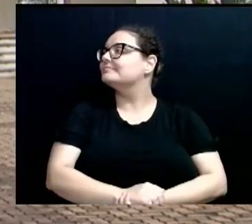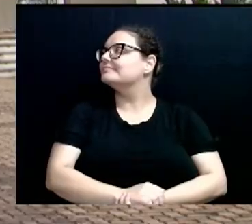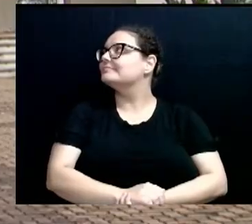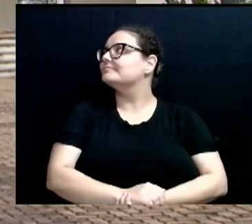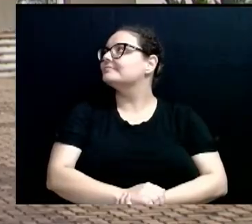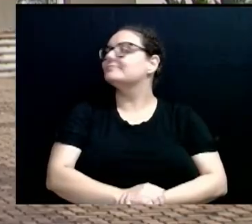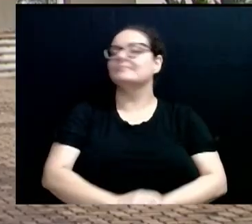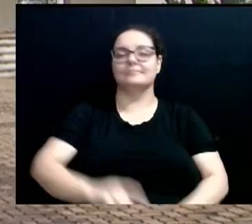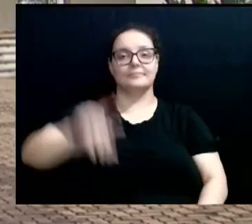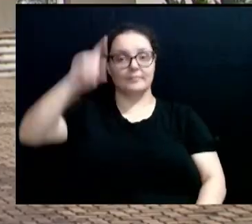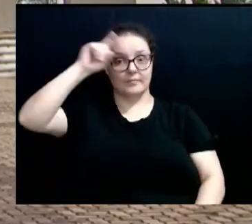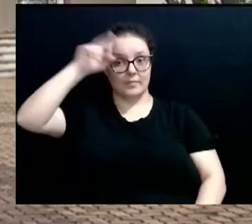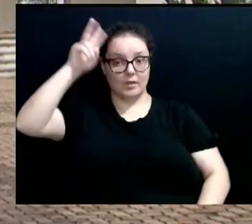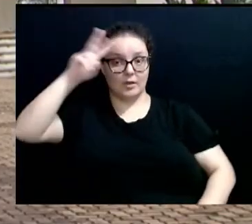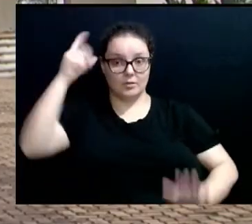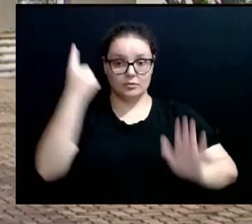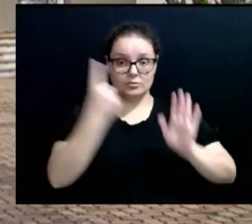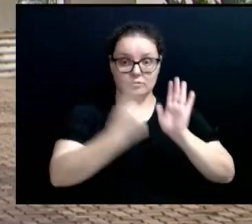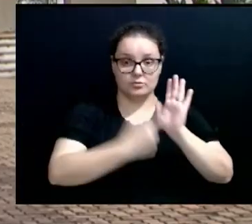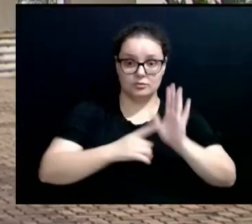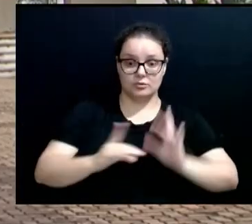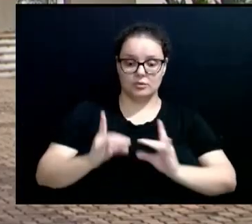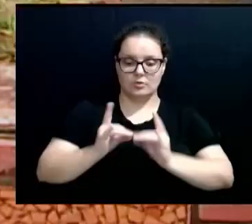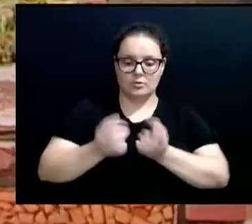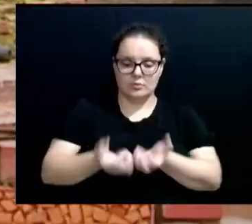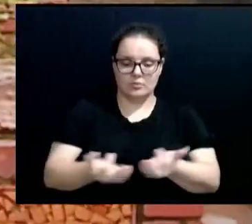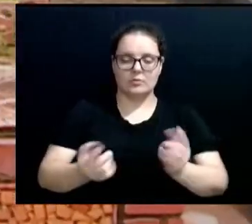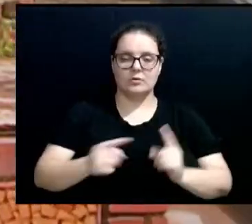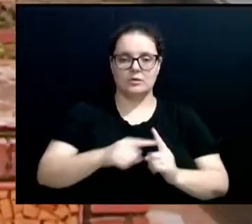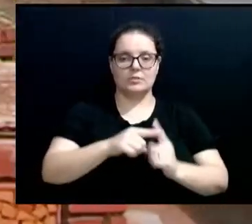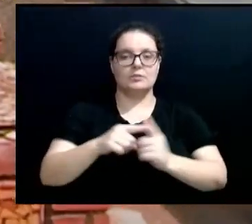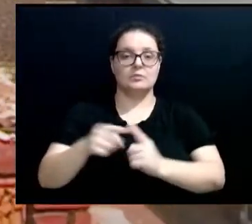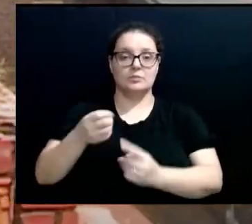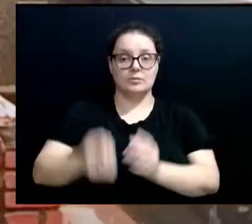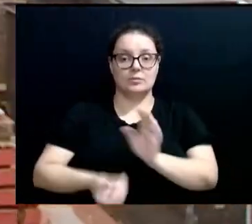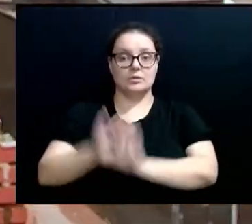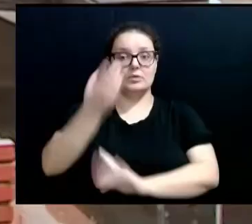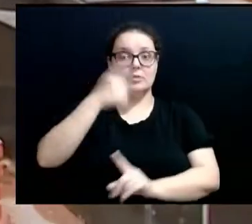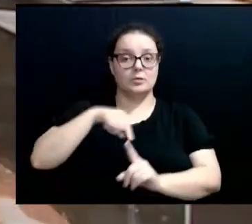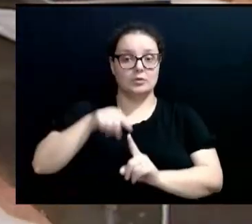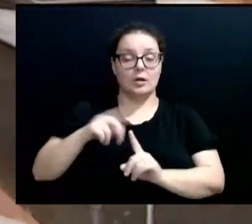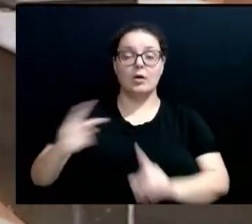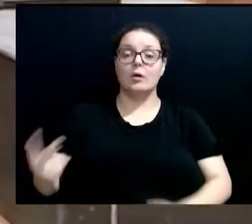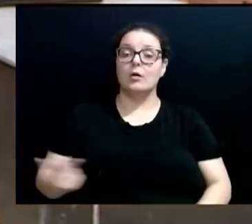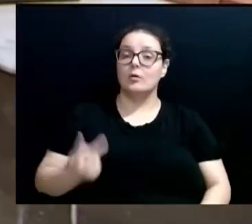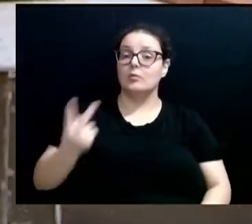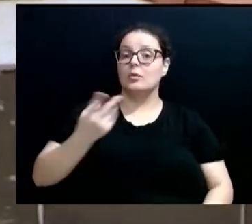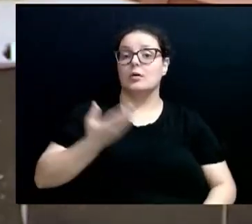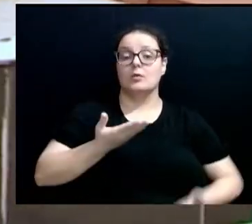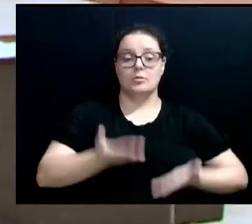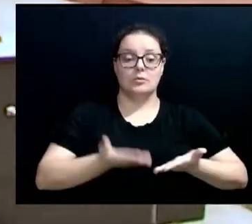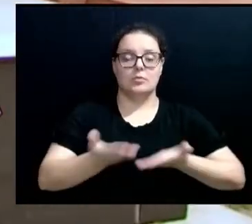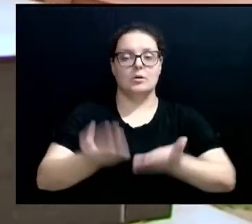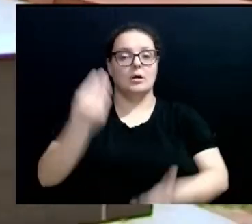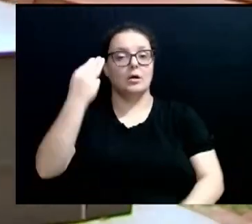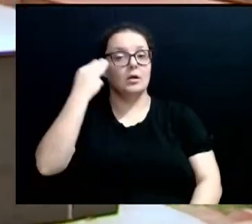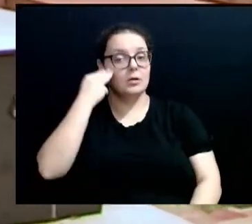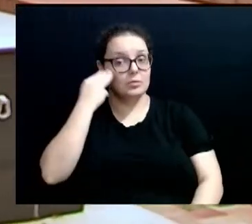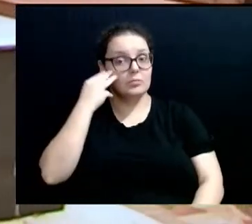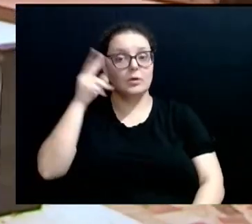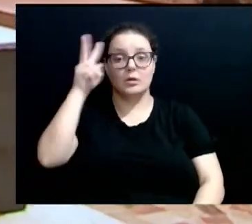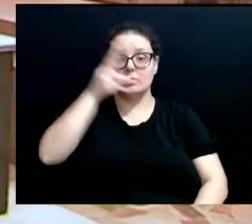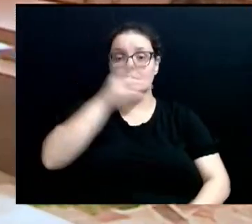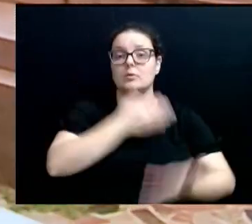Patrimônio Cultural Funerário foi criado com o objetivo de valorizar e preservar as memórias e histórias presentes